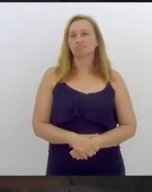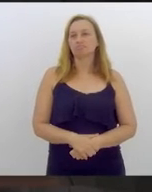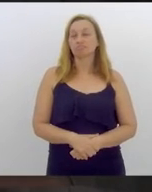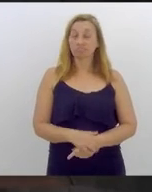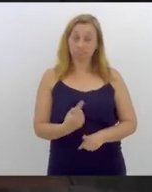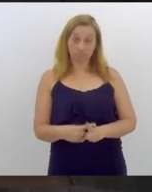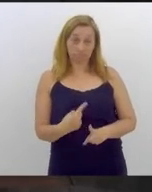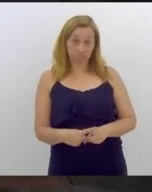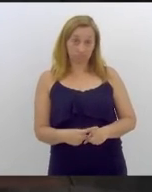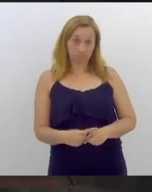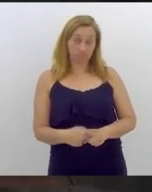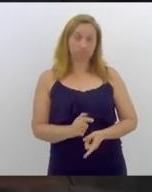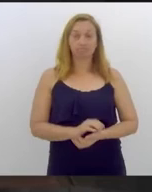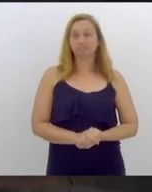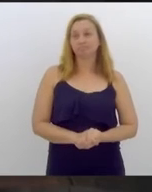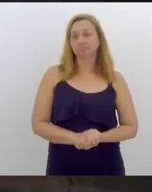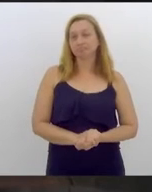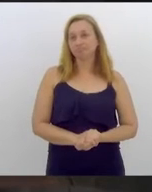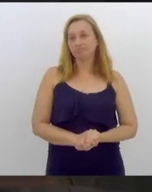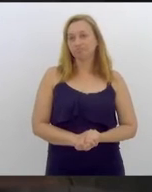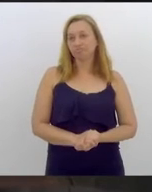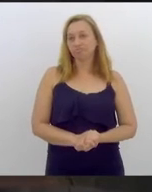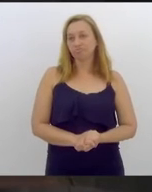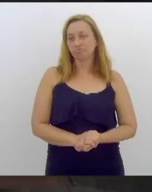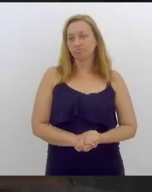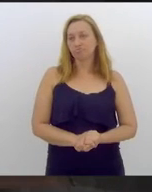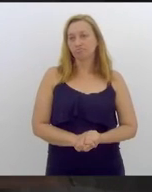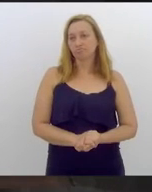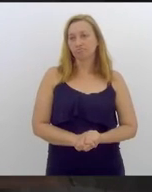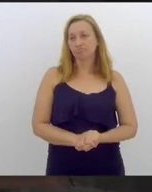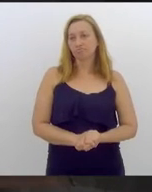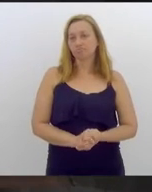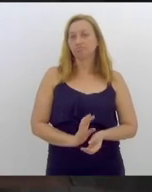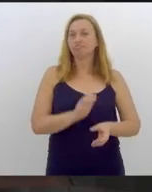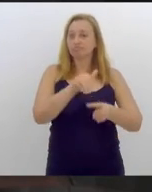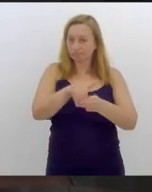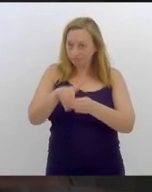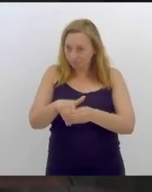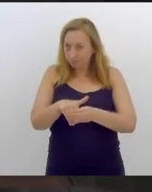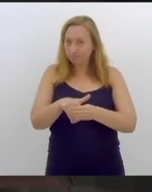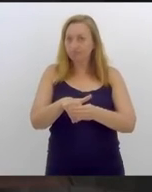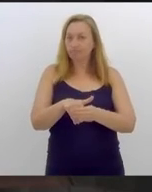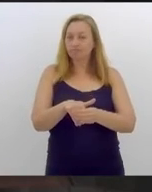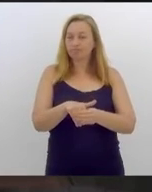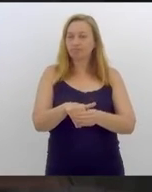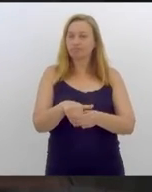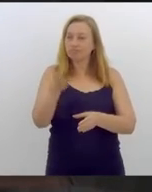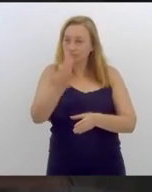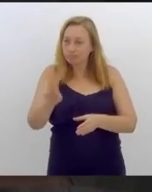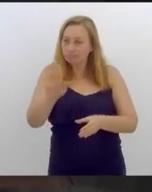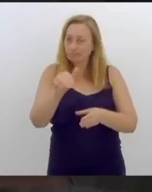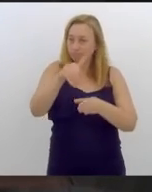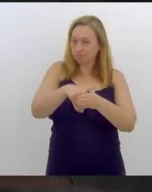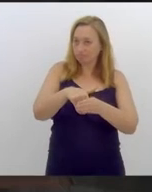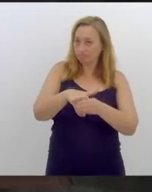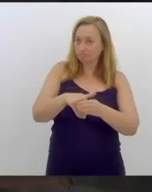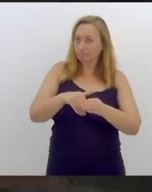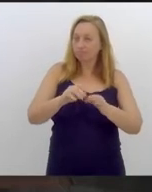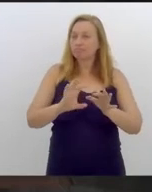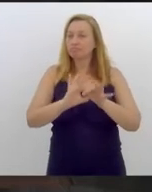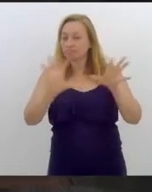porque afinal de contas não é o voto né o instrumento do voto voto livre secreto